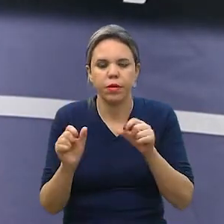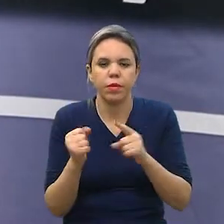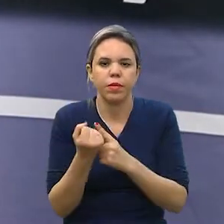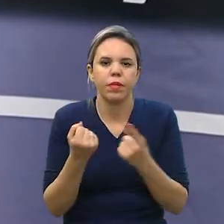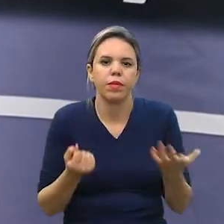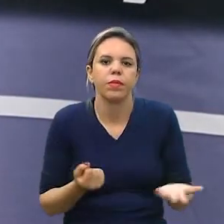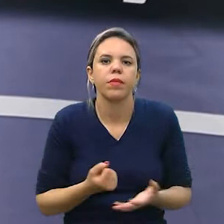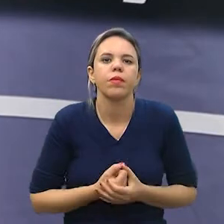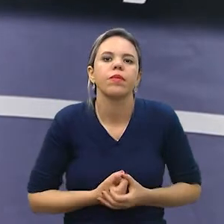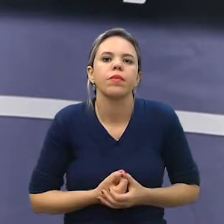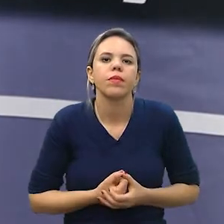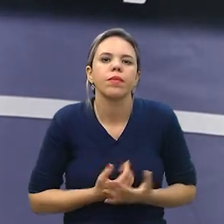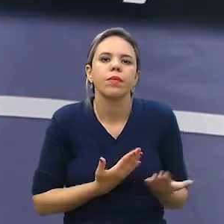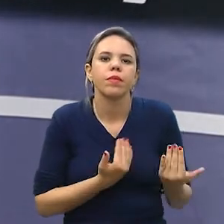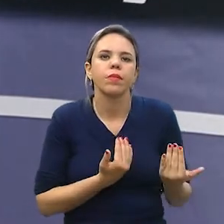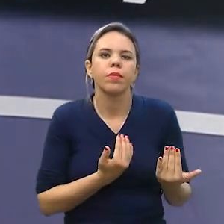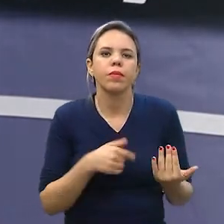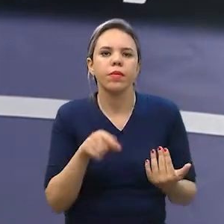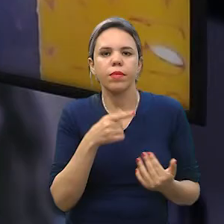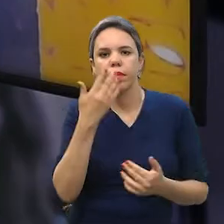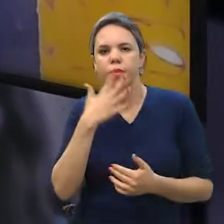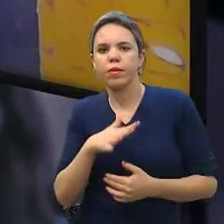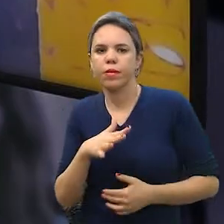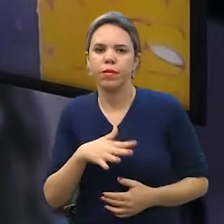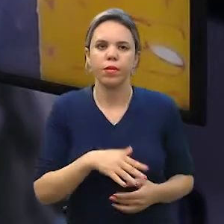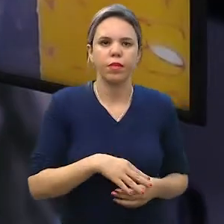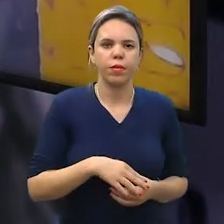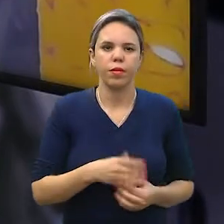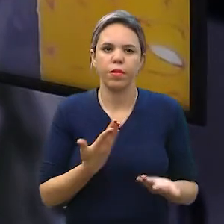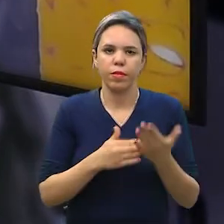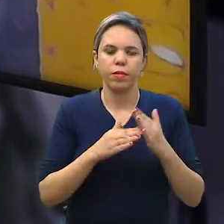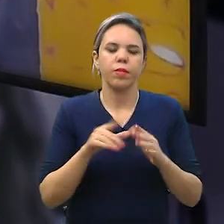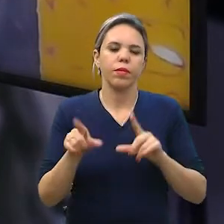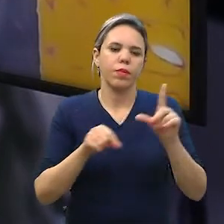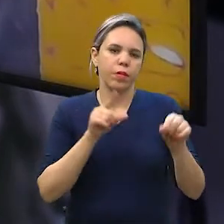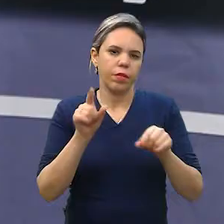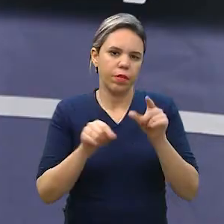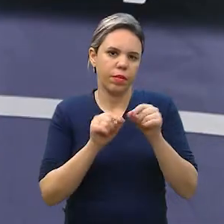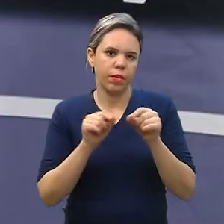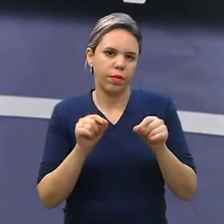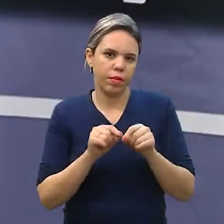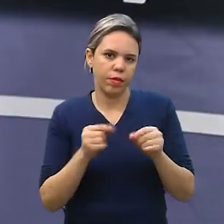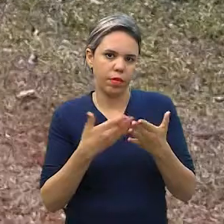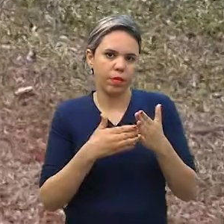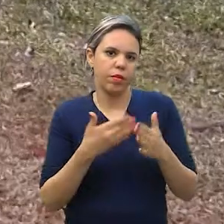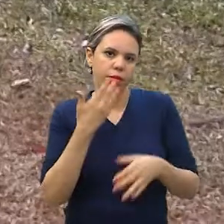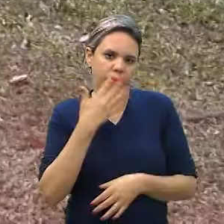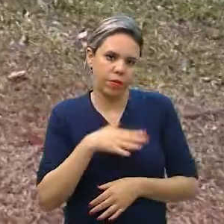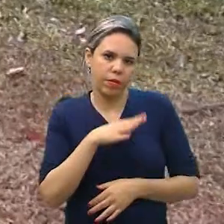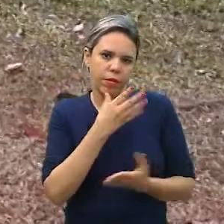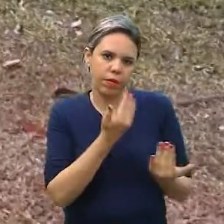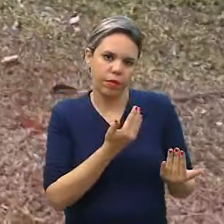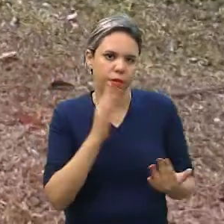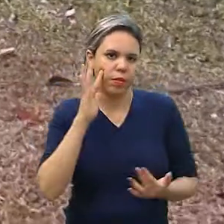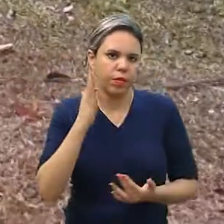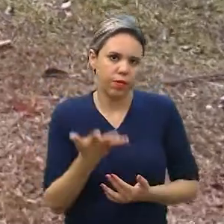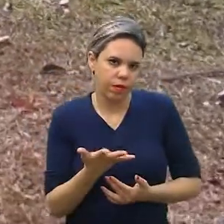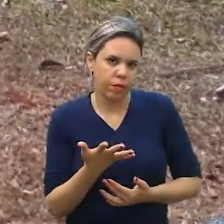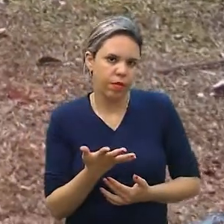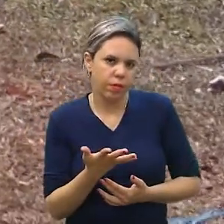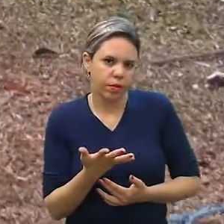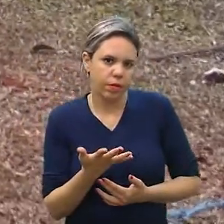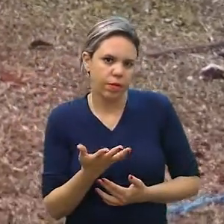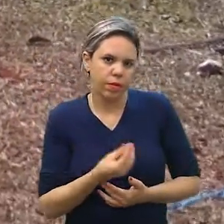né, Elide, é que o jovem, a criança, né, e as escolhas que serão tomadas por essa criança, por esse jovem, são resultados